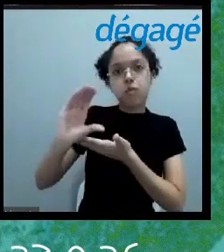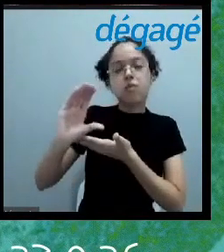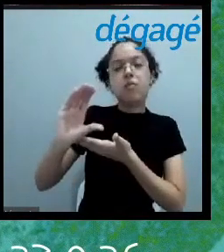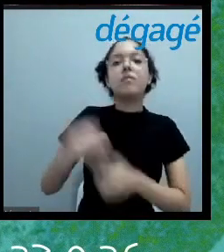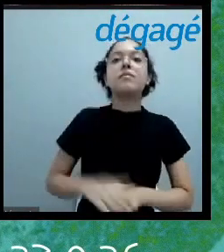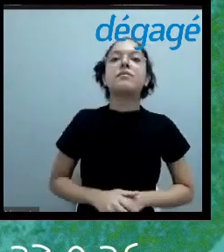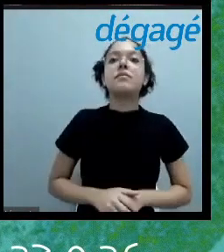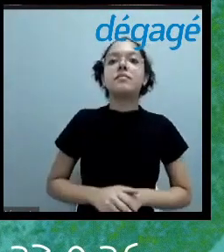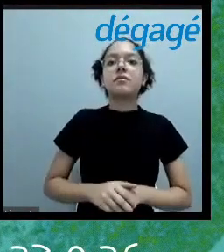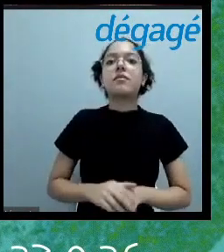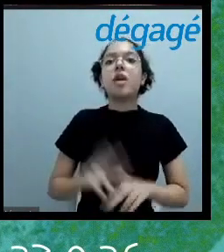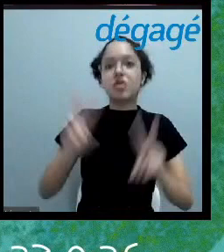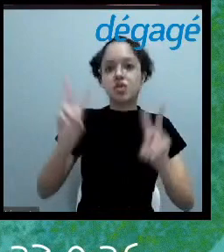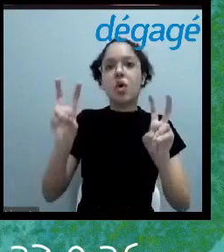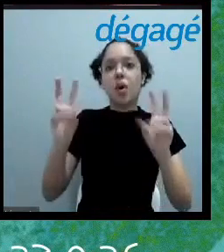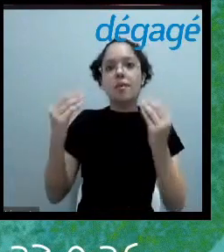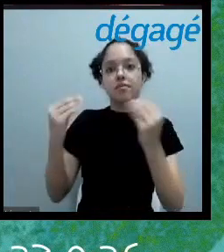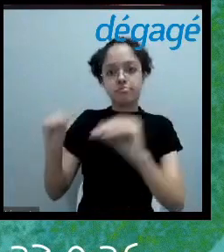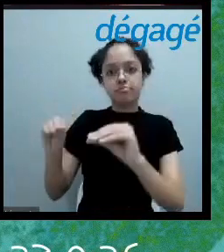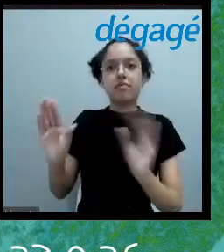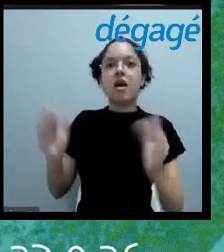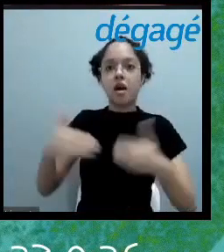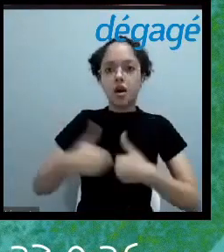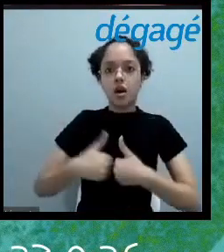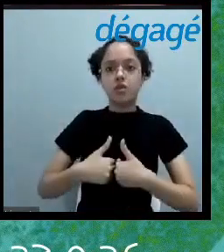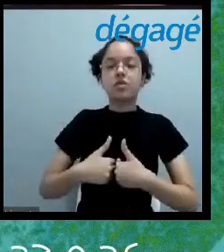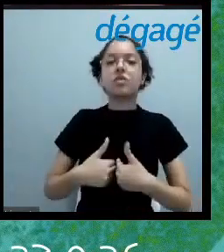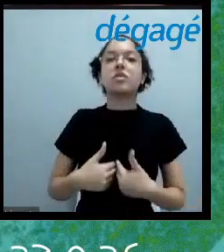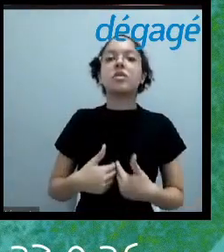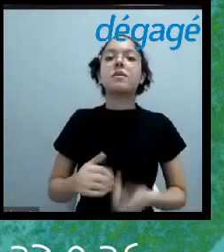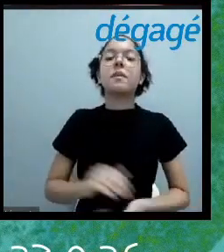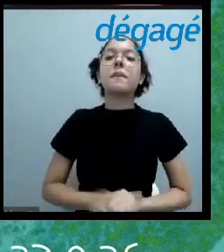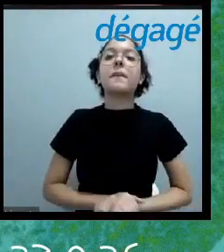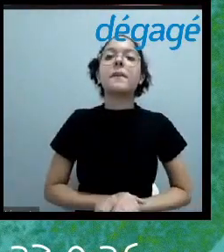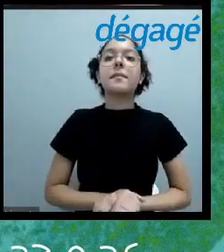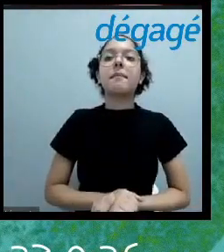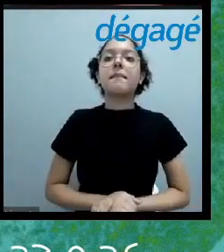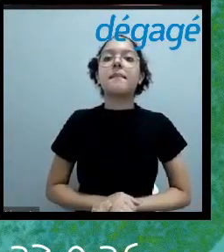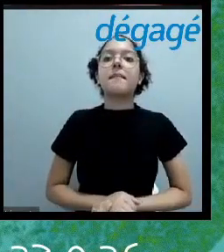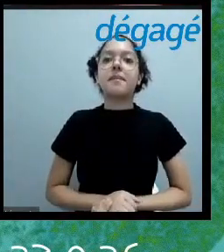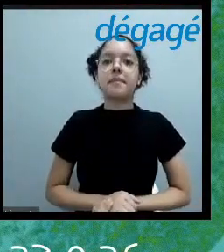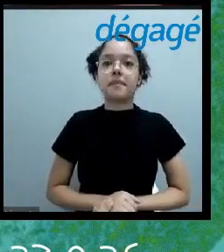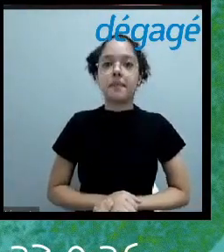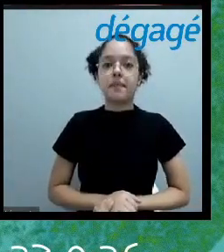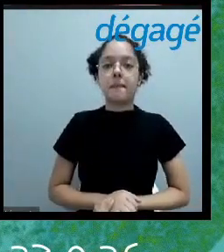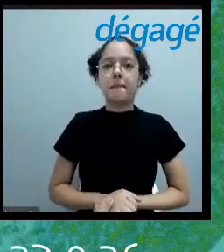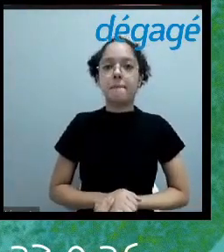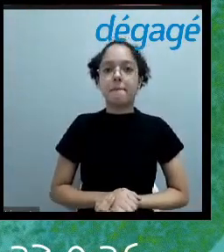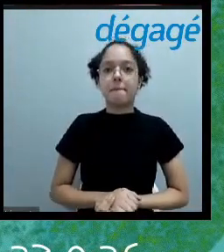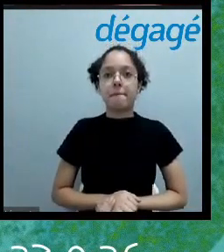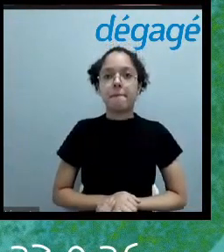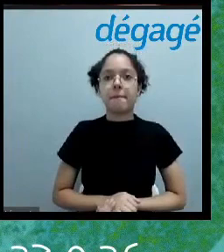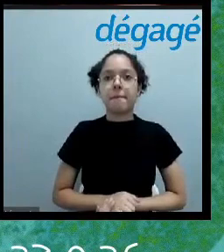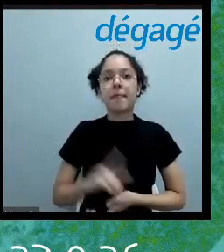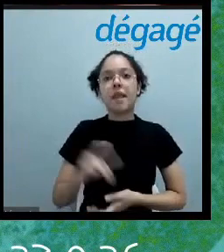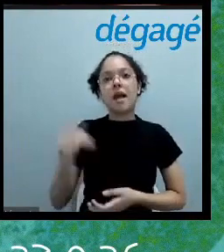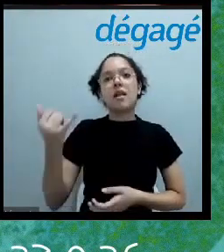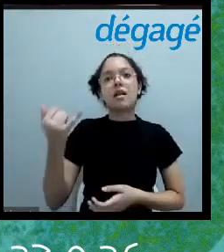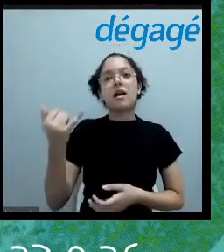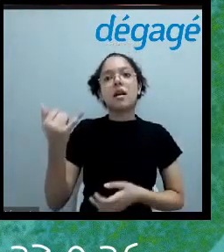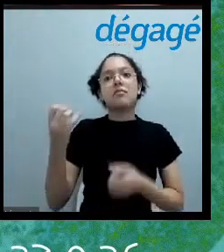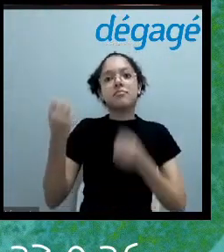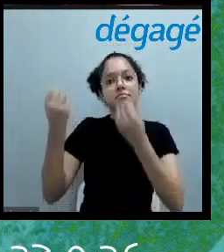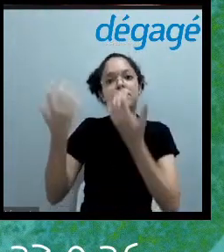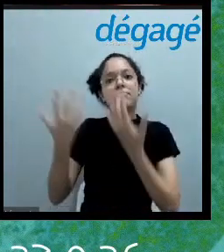eu tenho uma grande colega, Carol Barbosa, que é professora do município do Rio, que ela me disse algo na entrevista que eu fiz com ela que